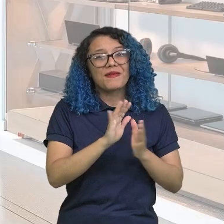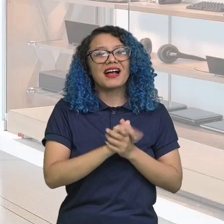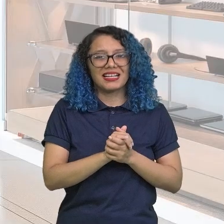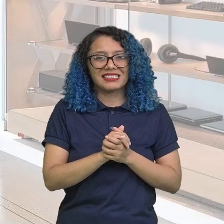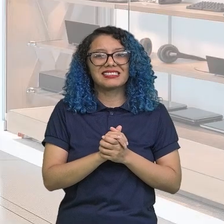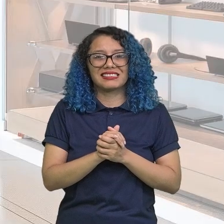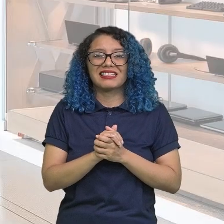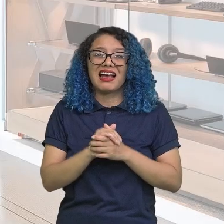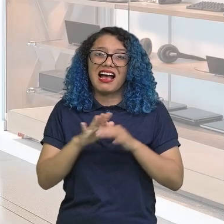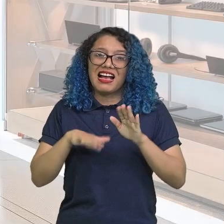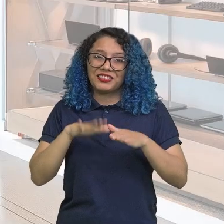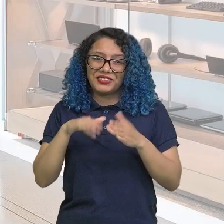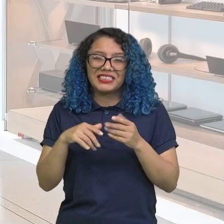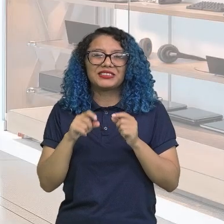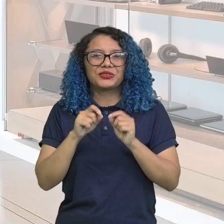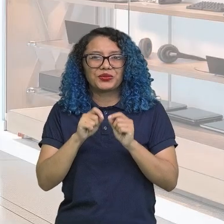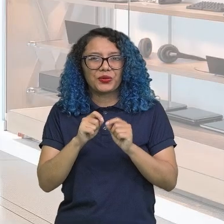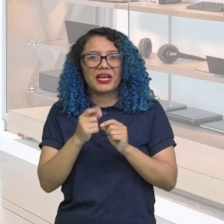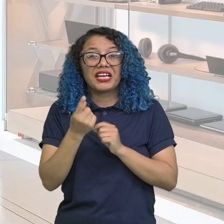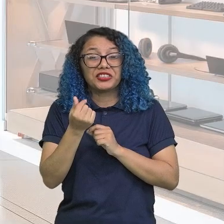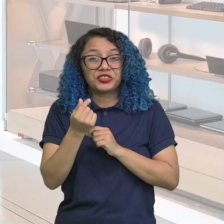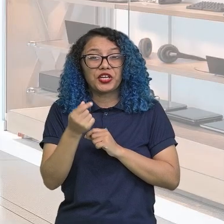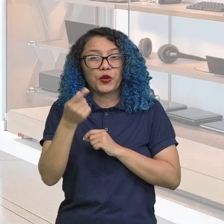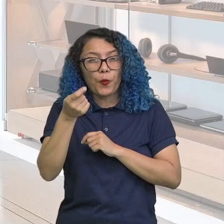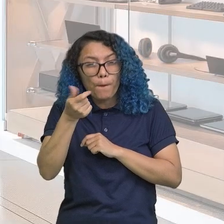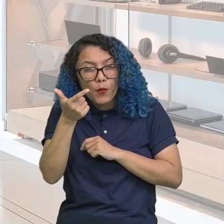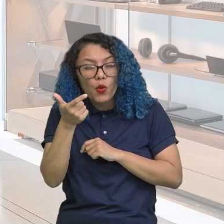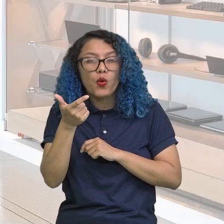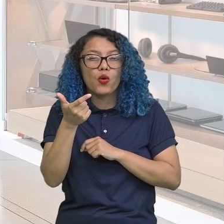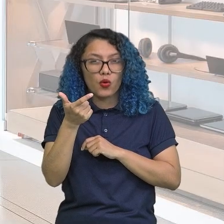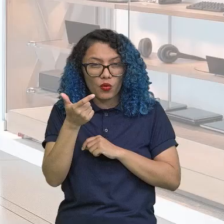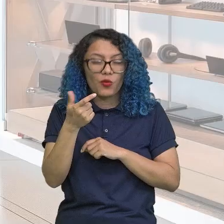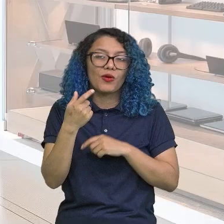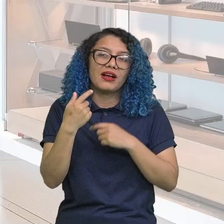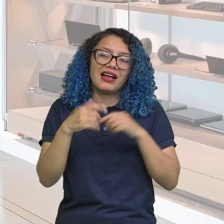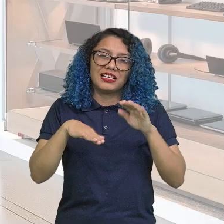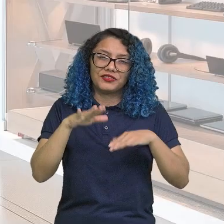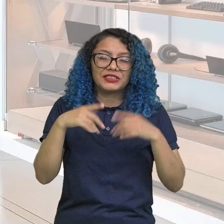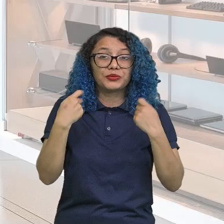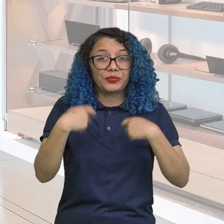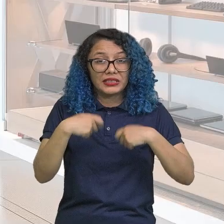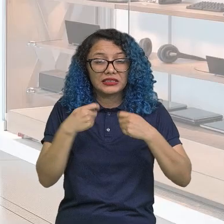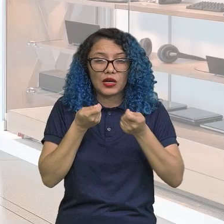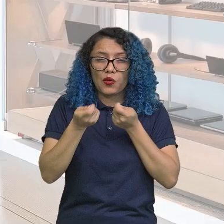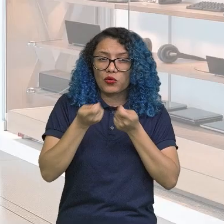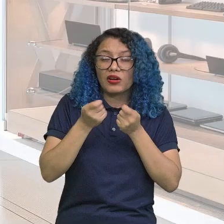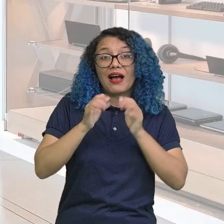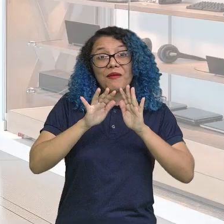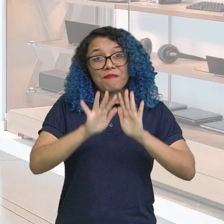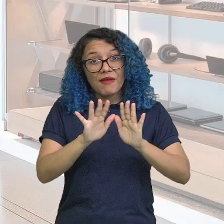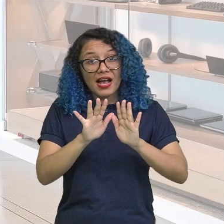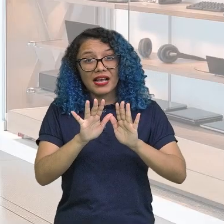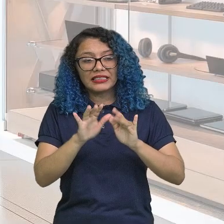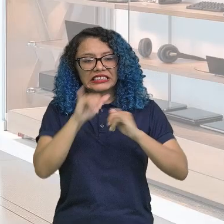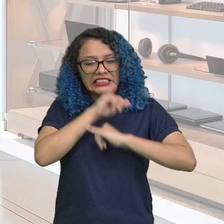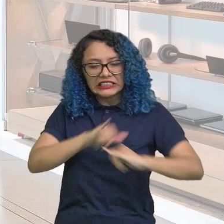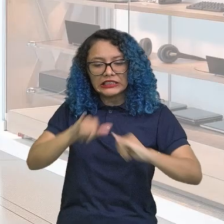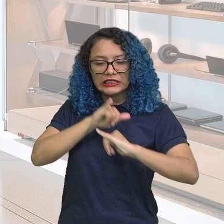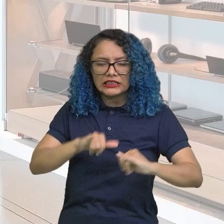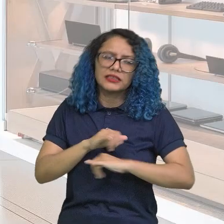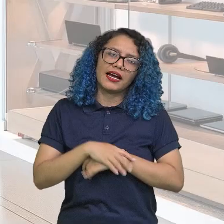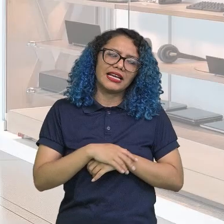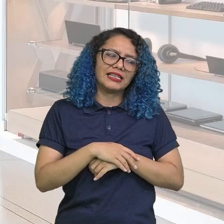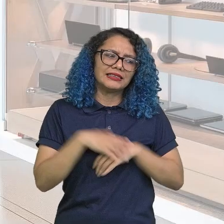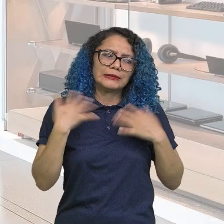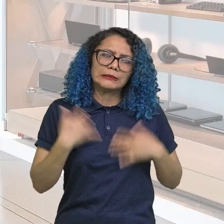Se sabe que tem aí toda uma folha, todo um controle das finanças e que, às vezes, levados justamente por essas propagandas, acaba